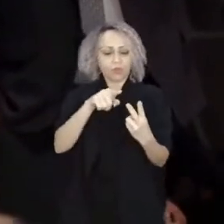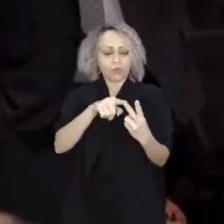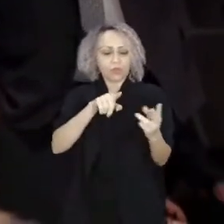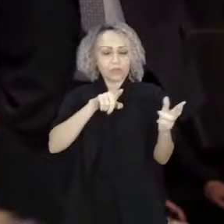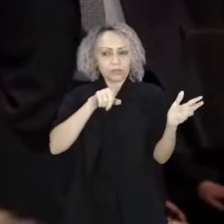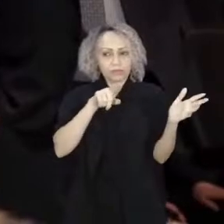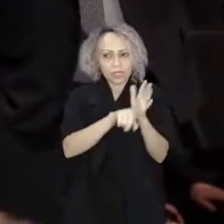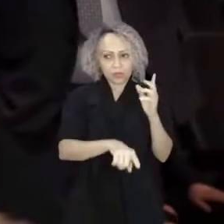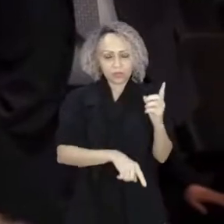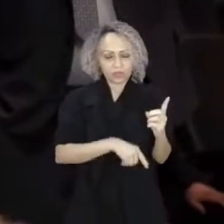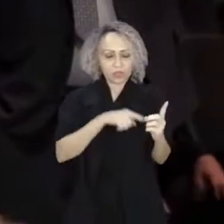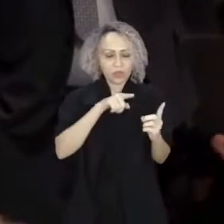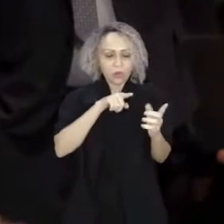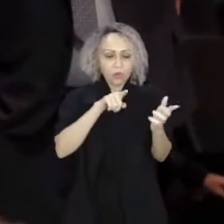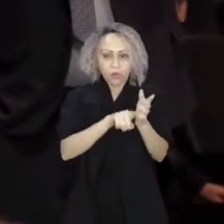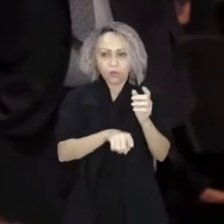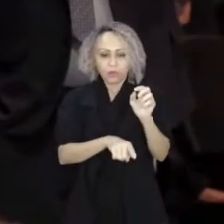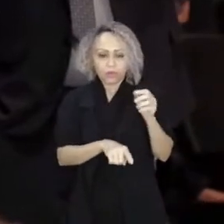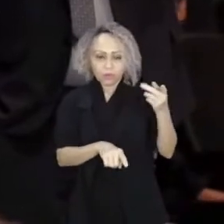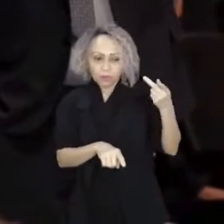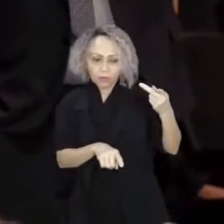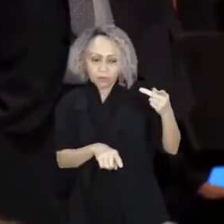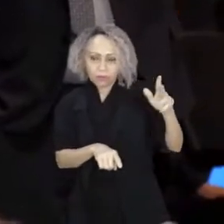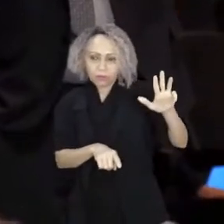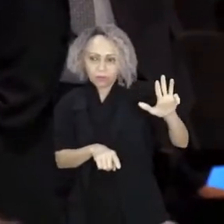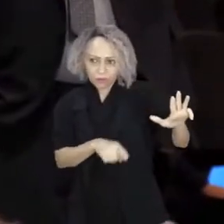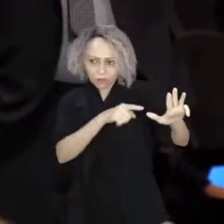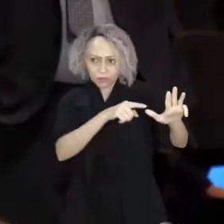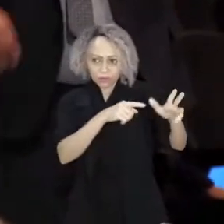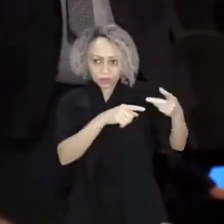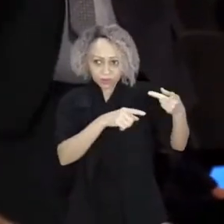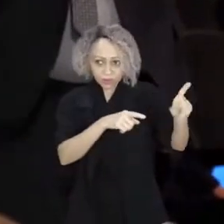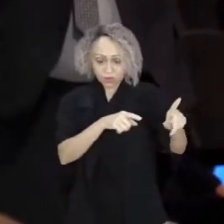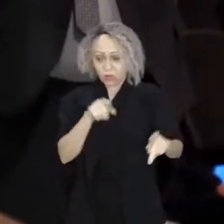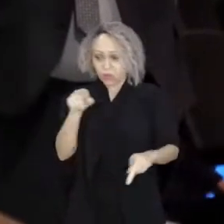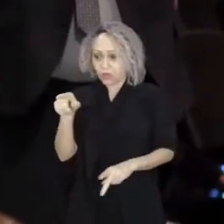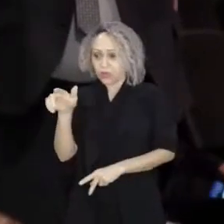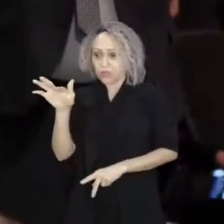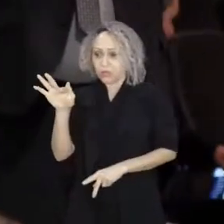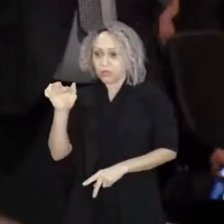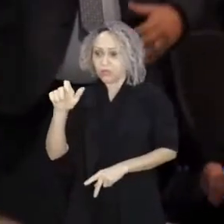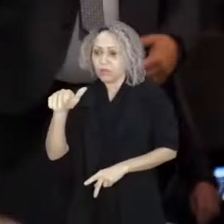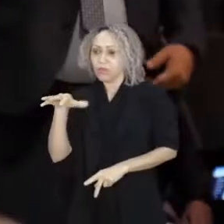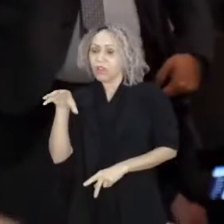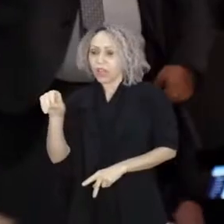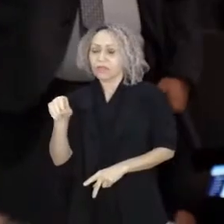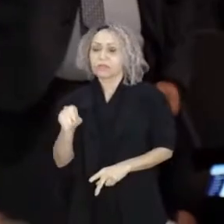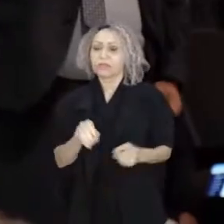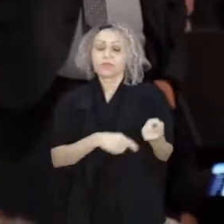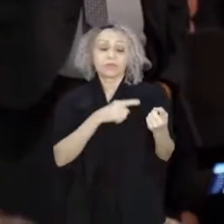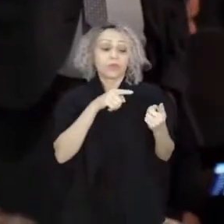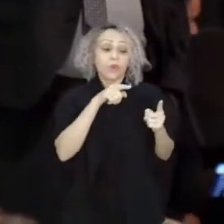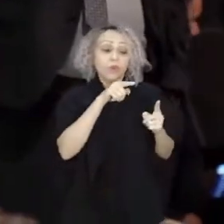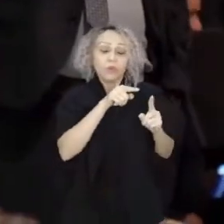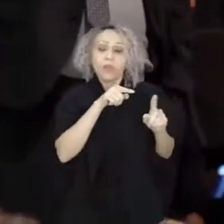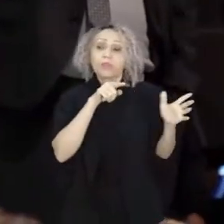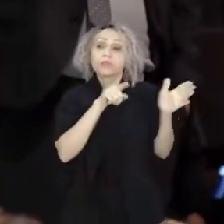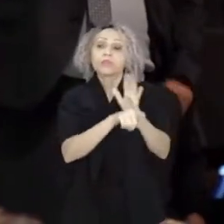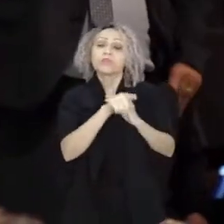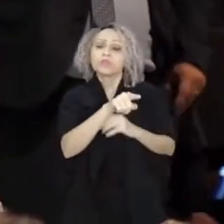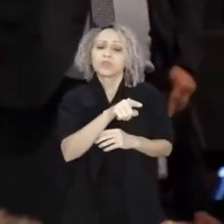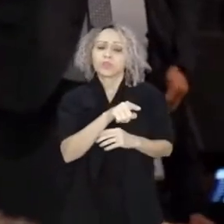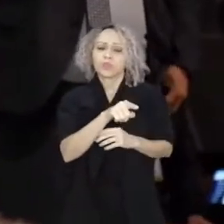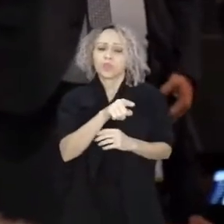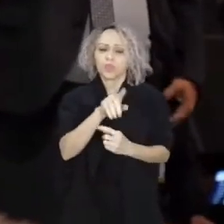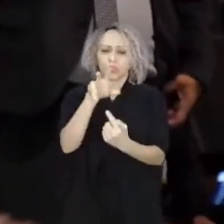para o ministro Flávio Dino. Para o senhor, primeiro. O senhor anunciou o ministro Fernando Haddad, que tem um perfil político,